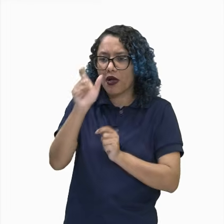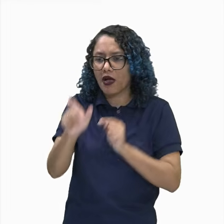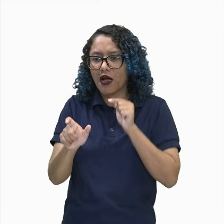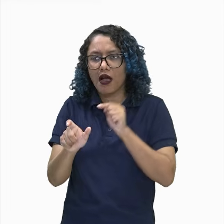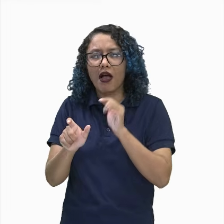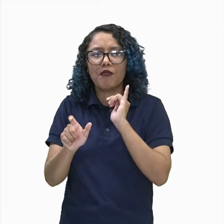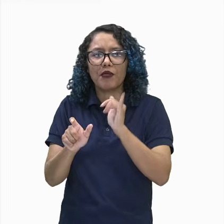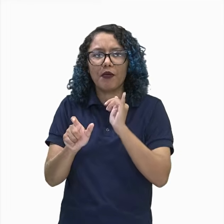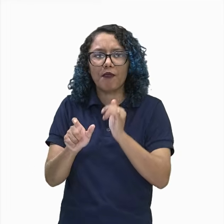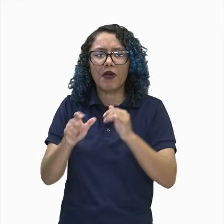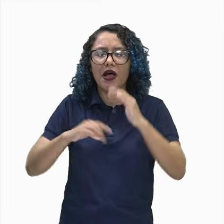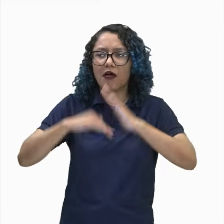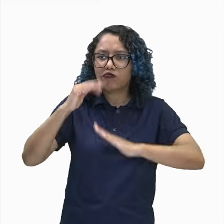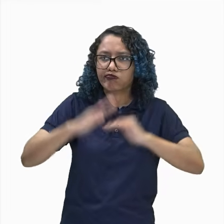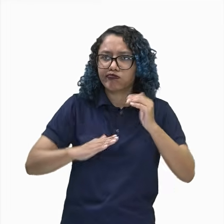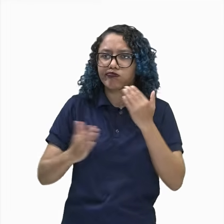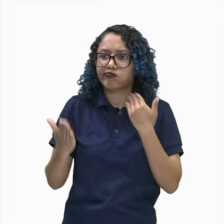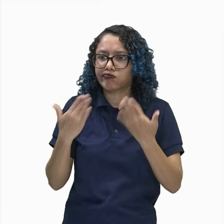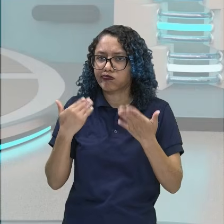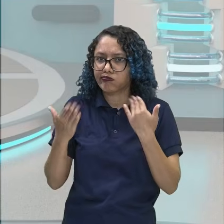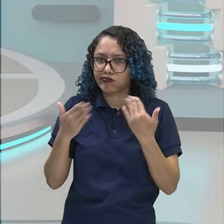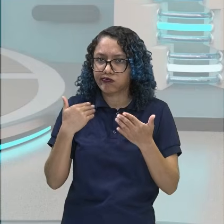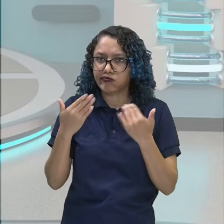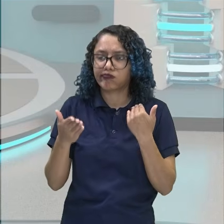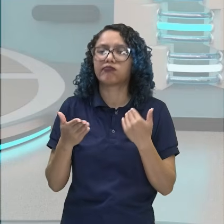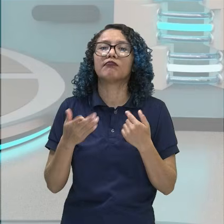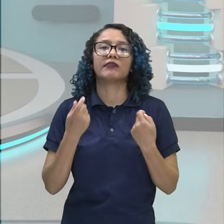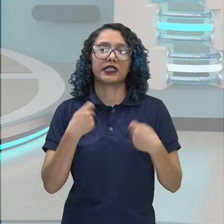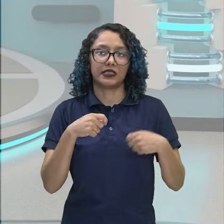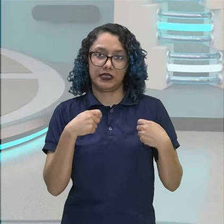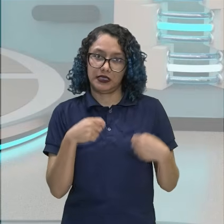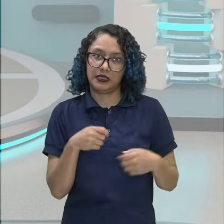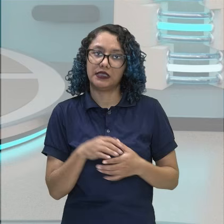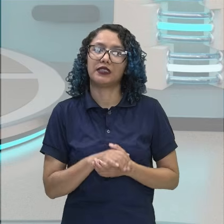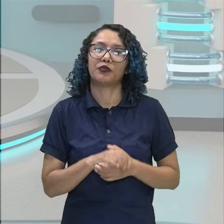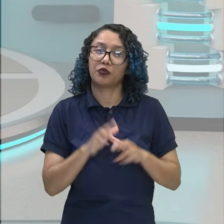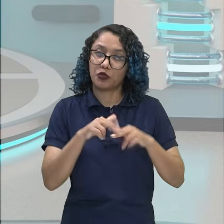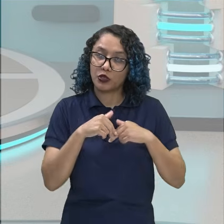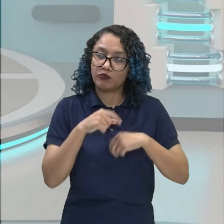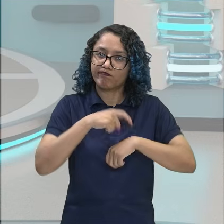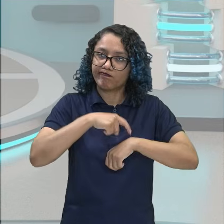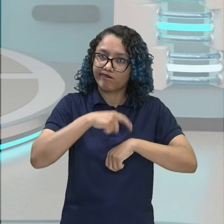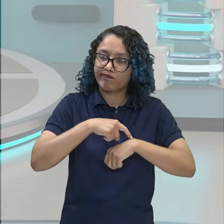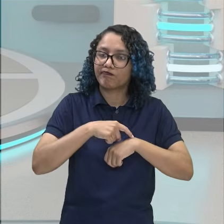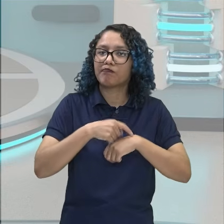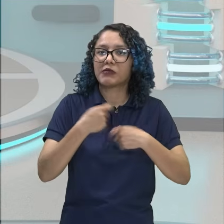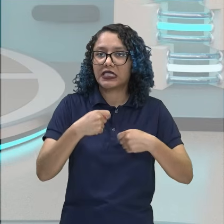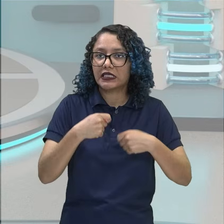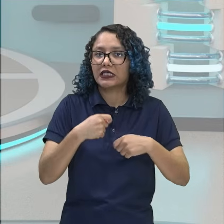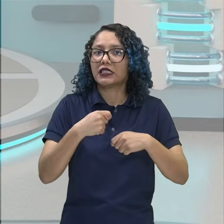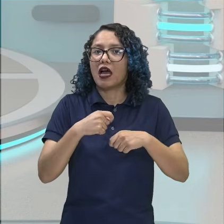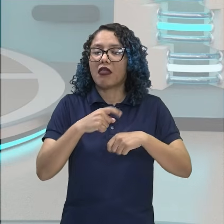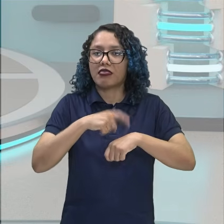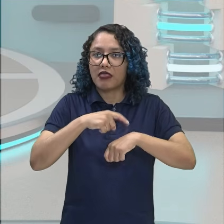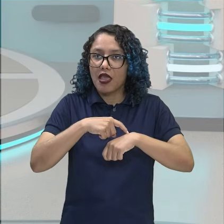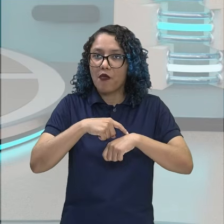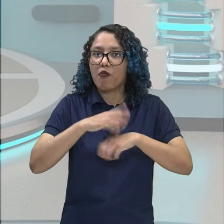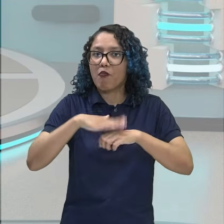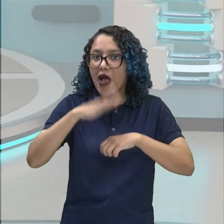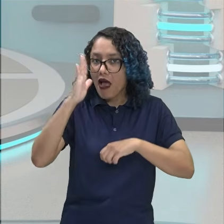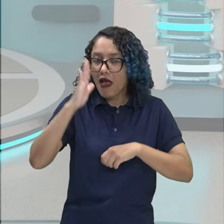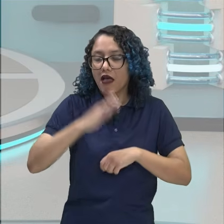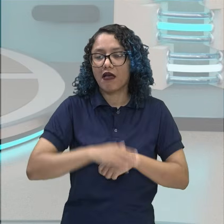rapidamente. Pensem no seguinte. Você vai falar, por exemplo, sobre os problemas que as